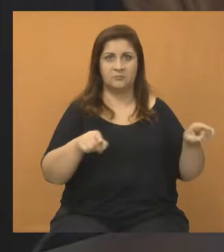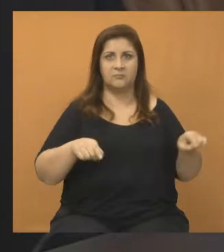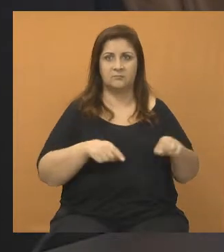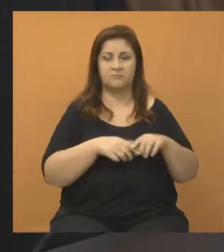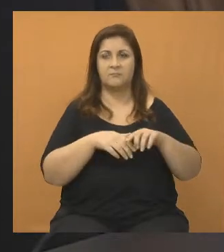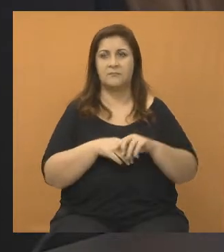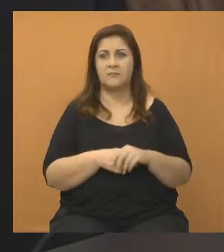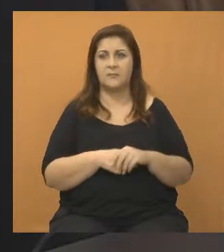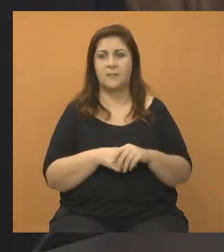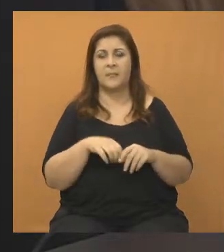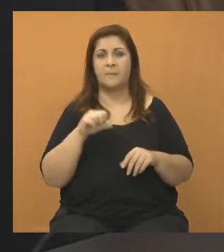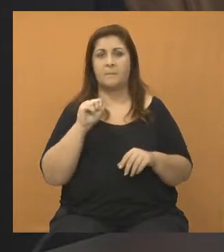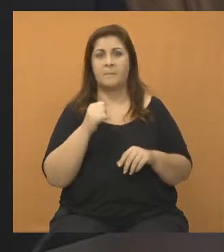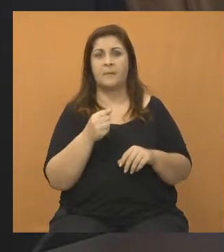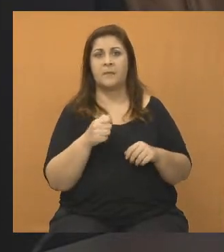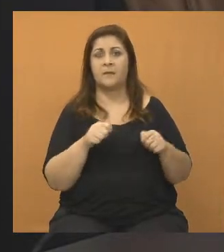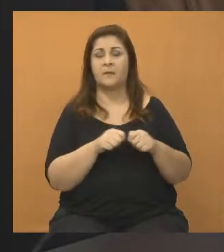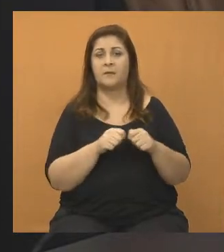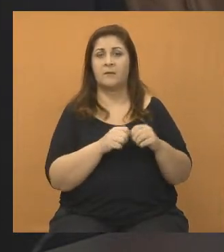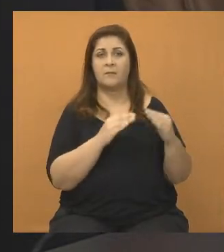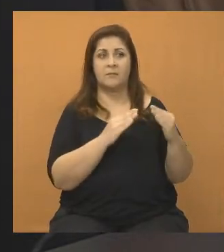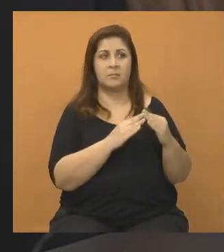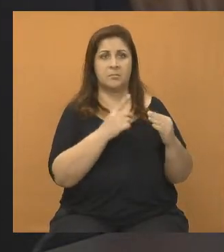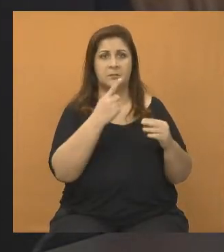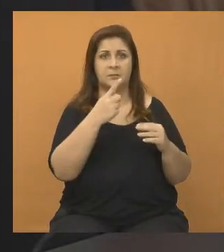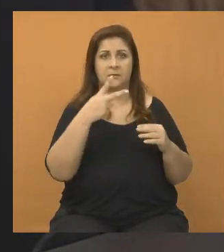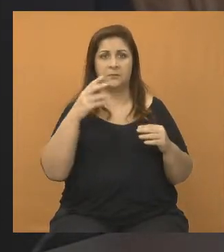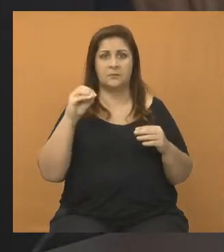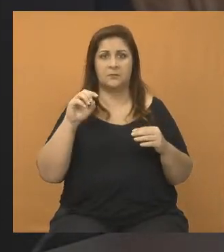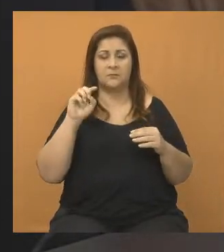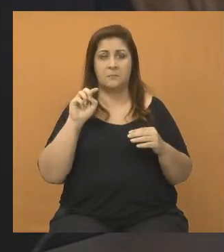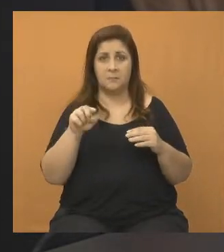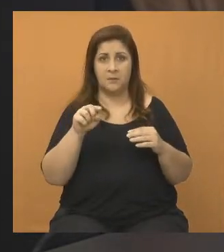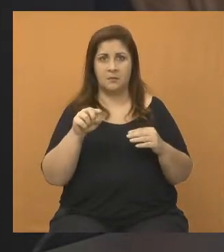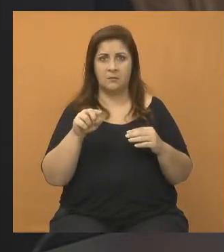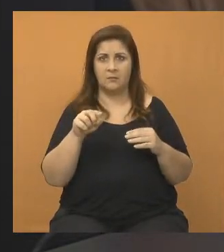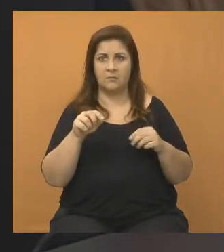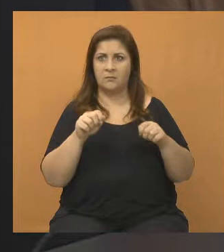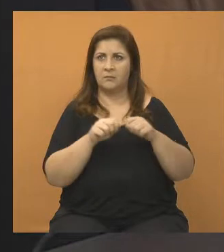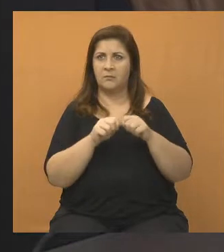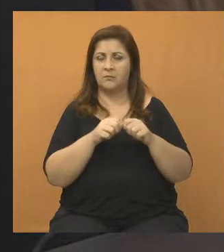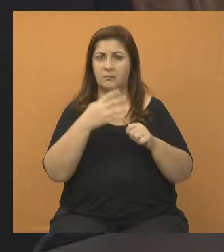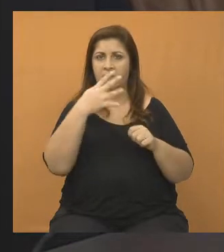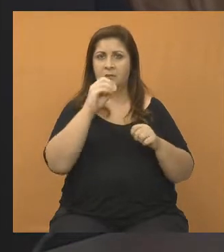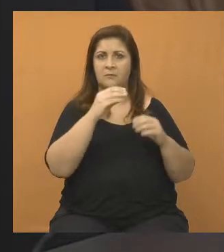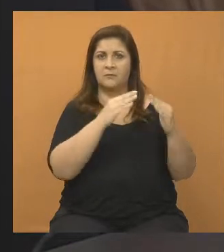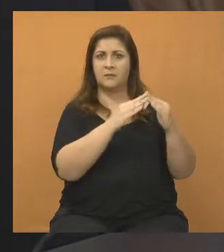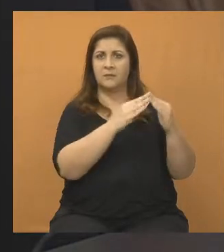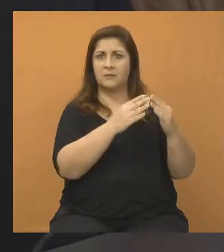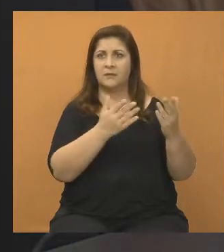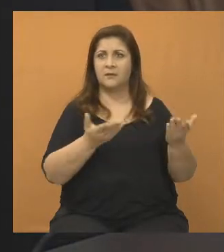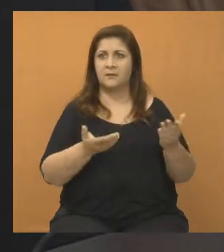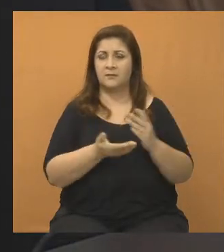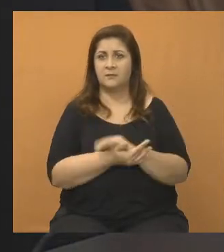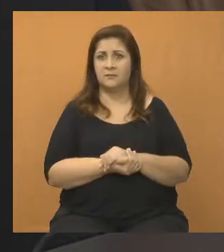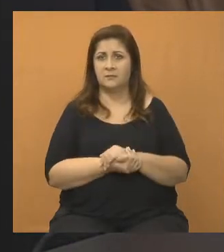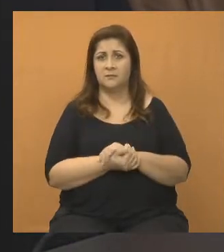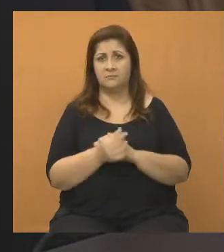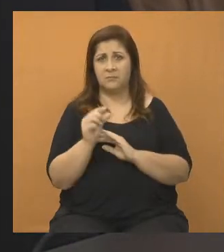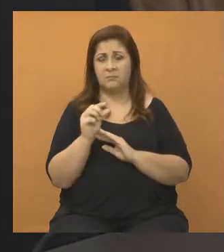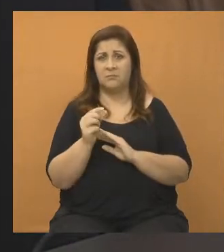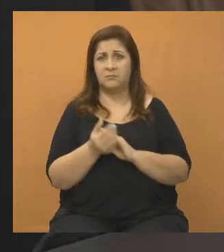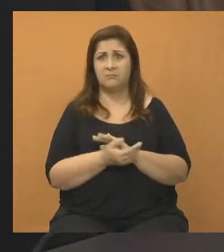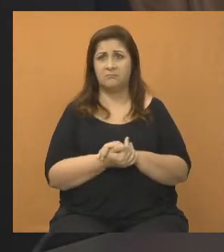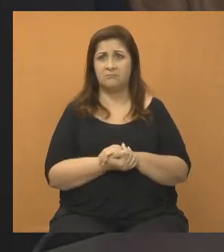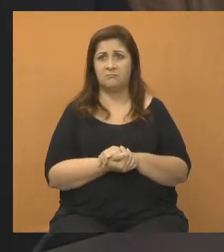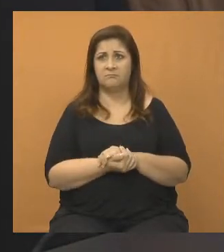fizer uma casa no valor de R$120 mil, você vai fazer 40 casas. Isso não, como diz na roça, não fede e não cheira. Eu